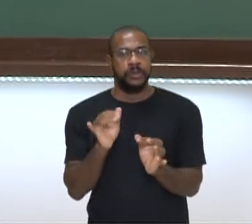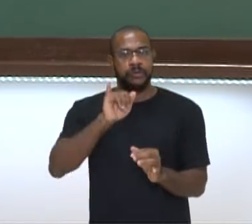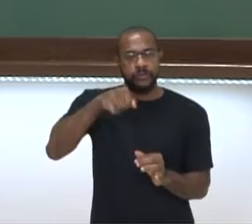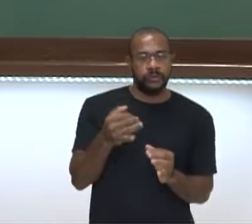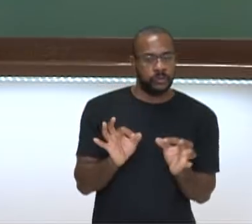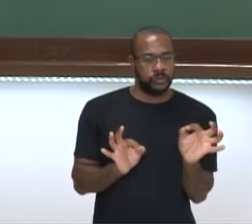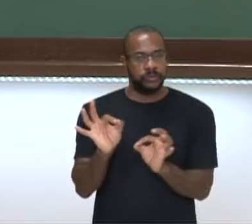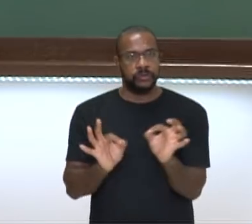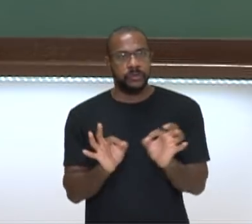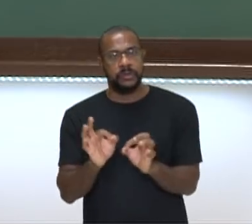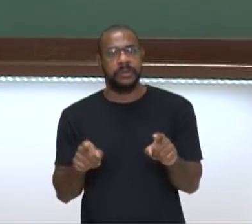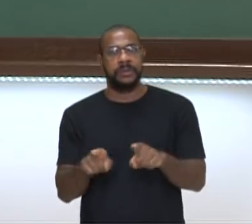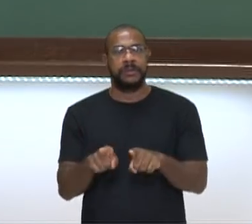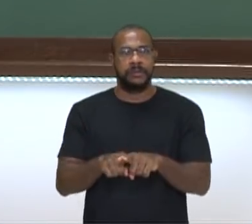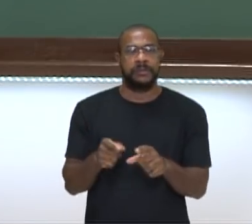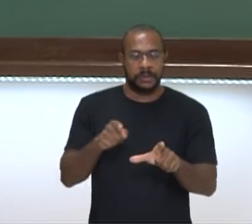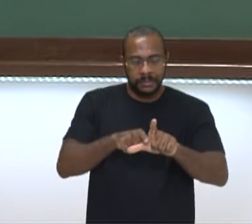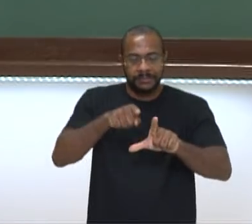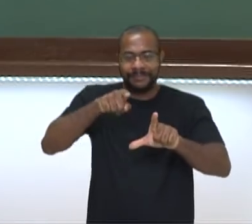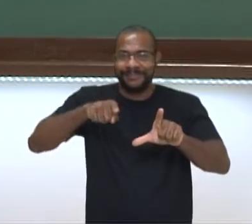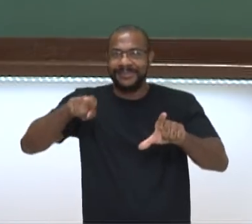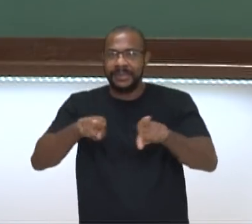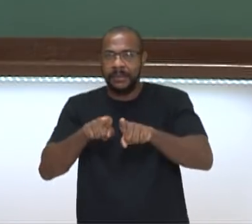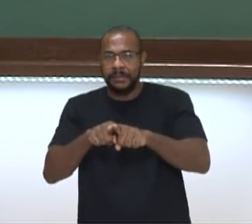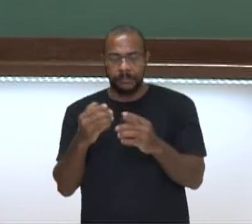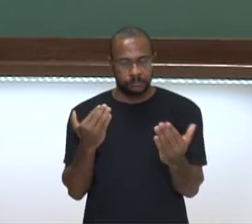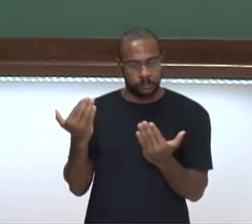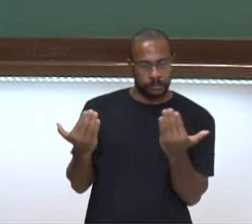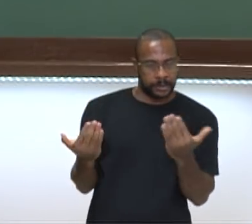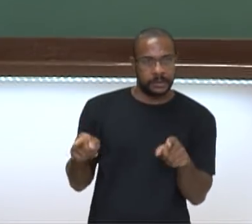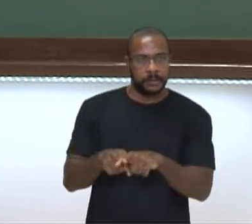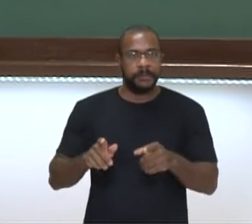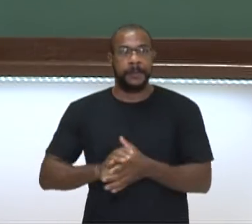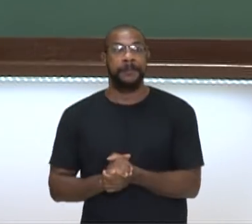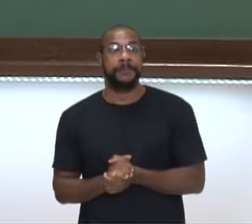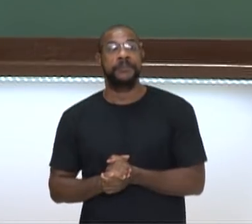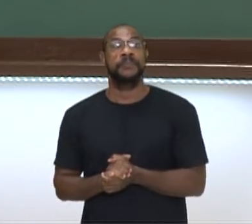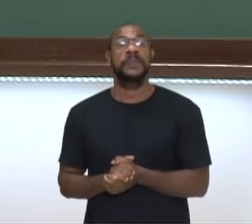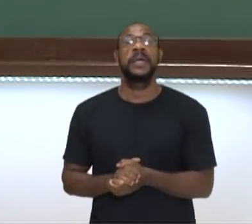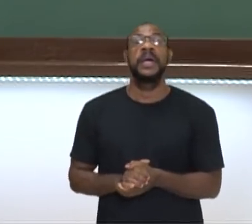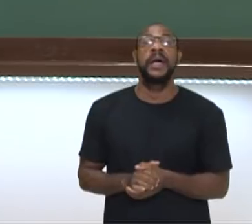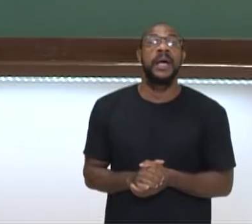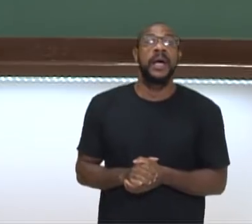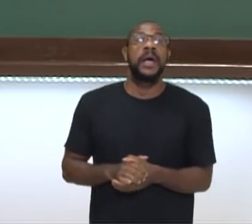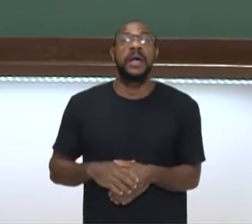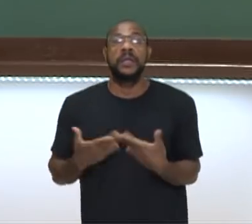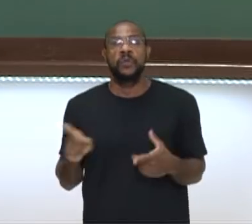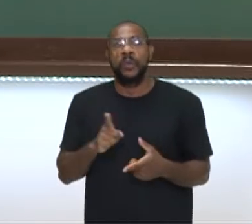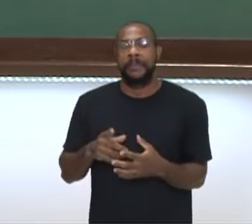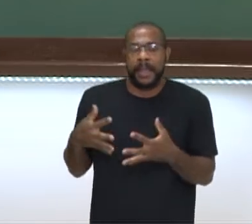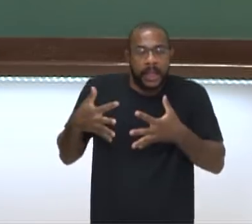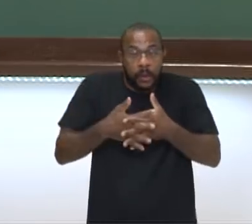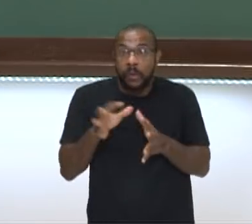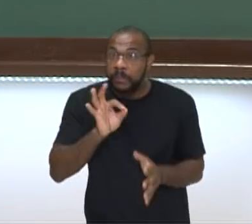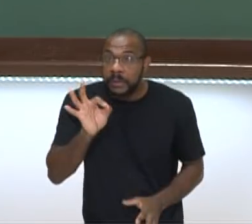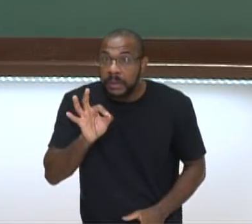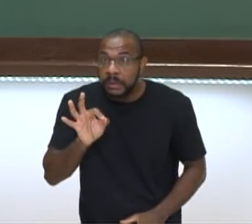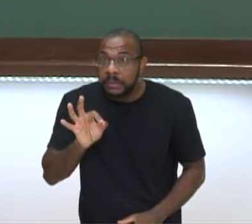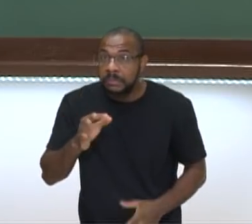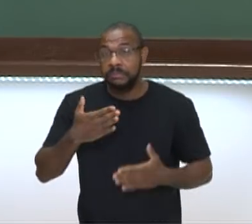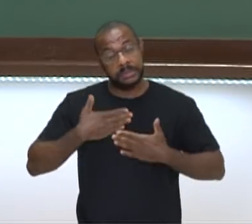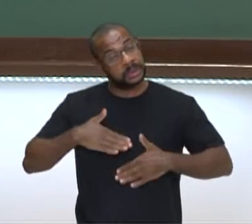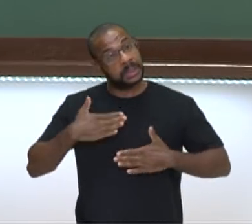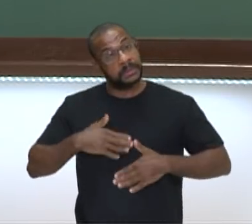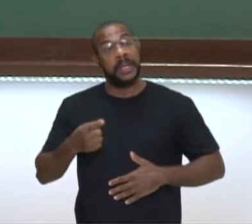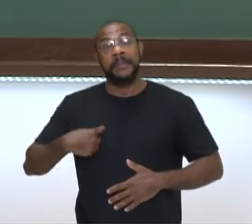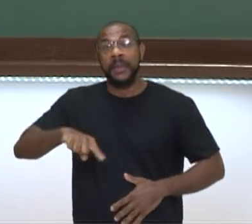com a função afim. Essa relação que a gente faz entre os conteúdos de matemática não é para complicar, muito pelo contrário, é